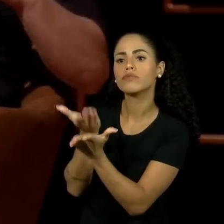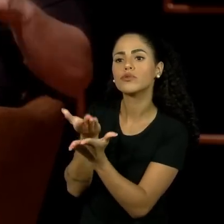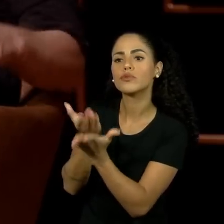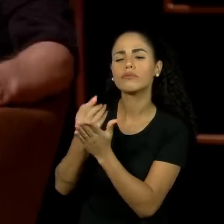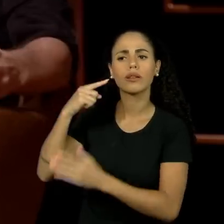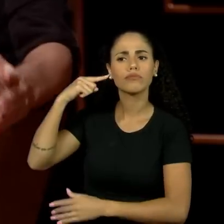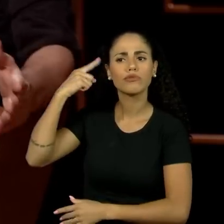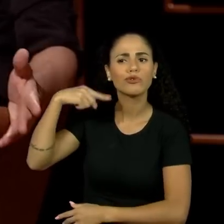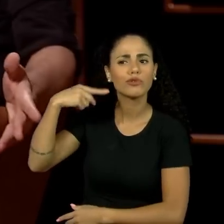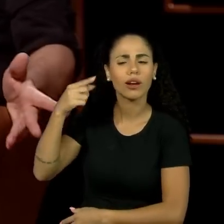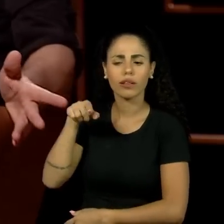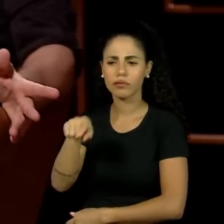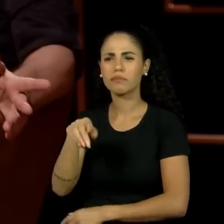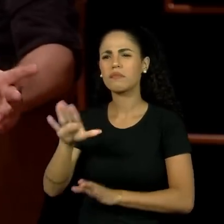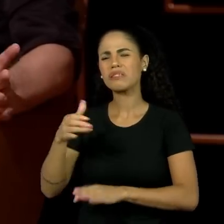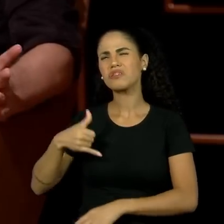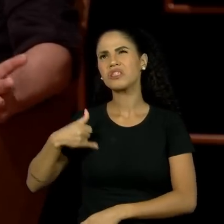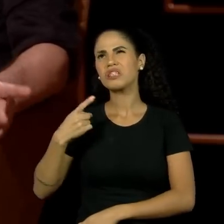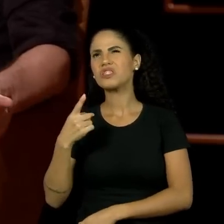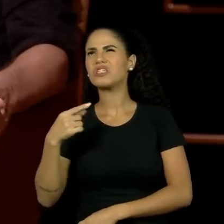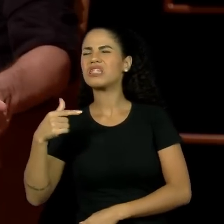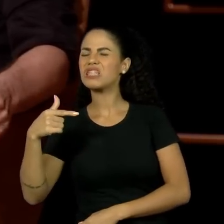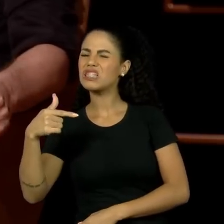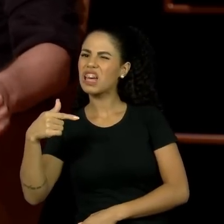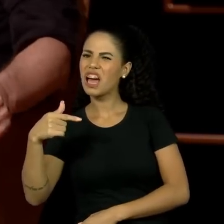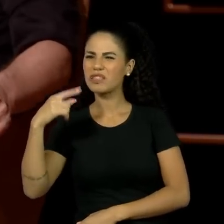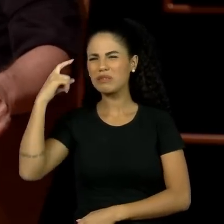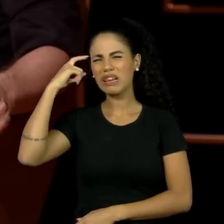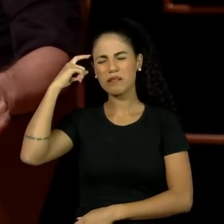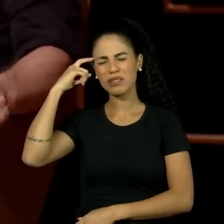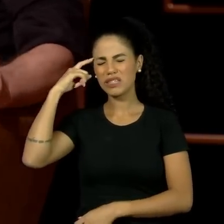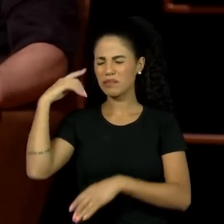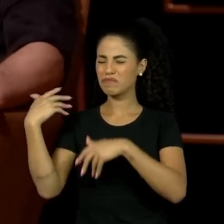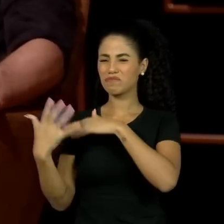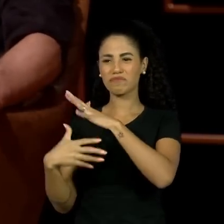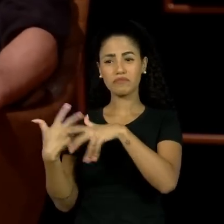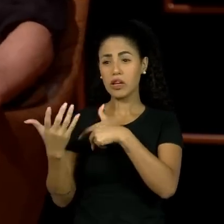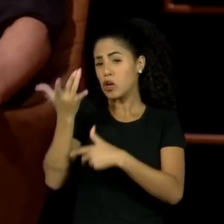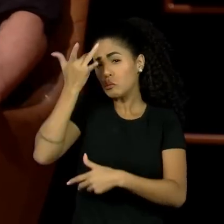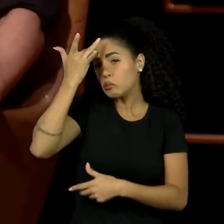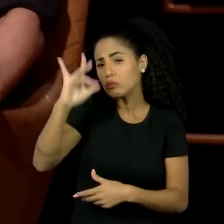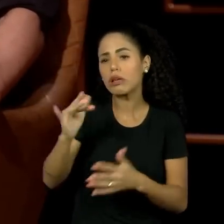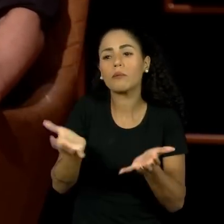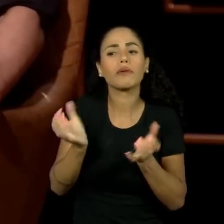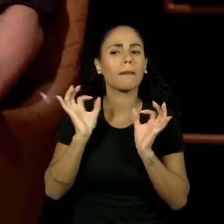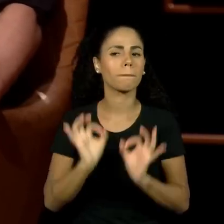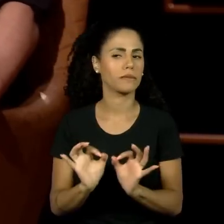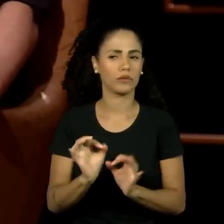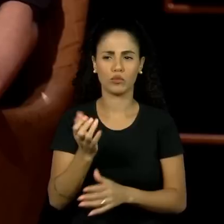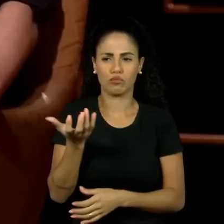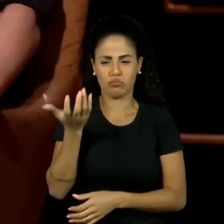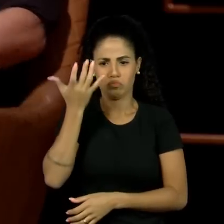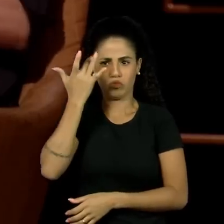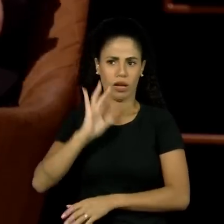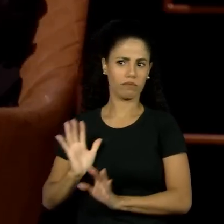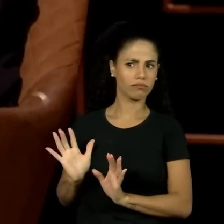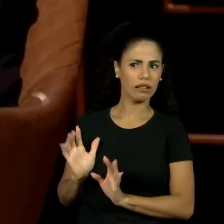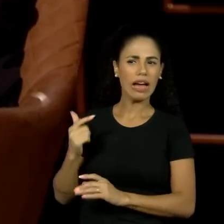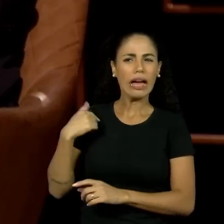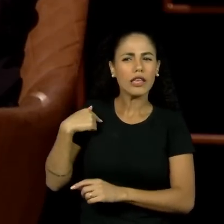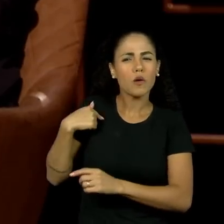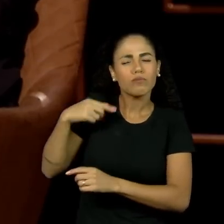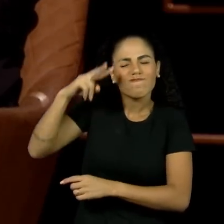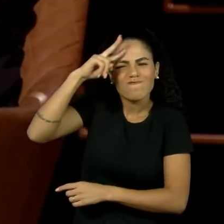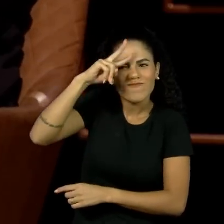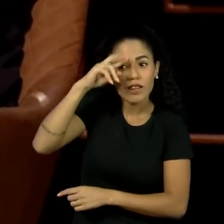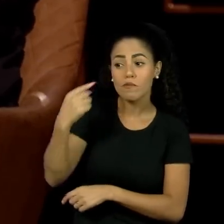meio assim, quando a gente tem 17 anos, a gente não sabe muito bem o que quer fazer, né? Então eu prestei... Eu me lembro, porque lá no